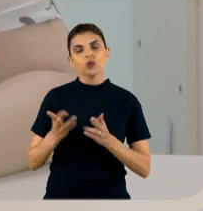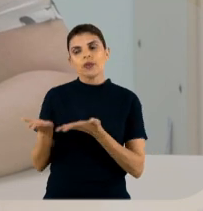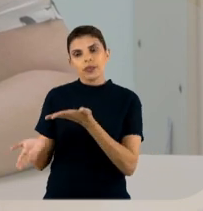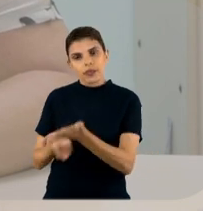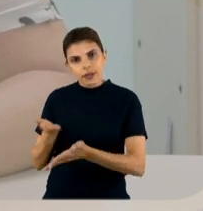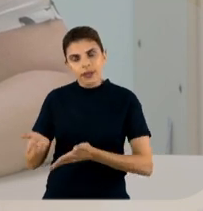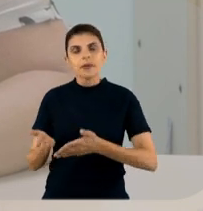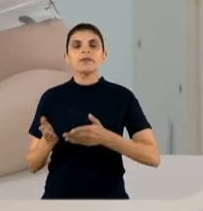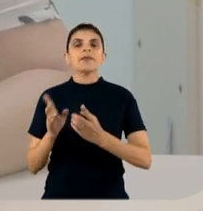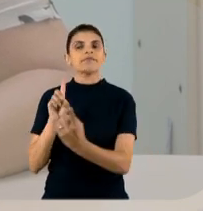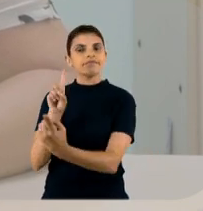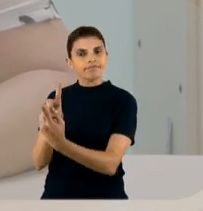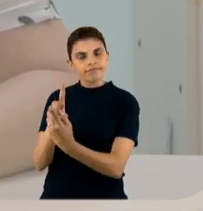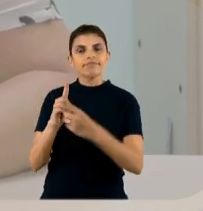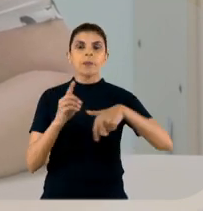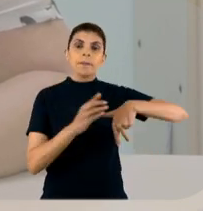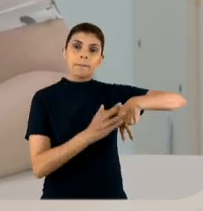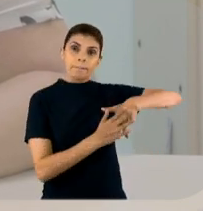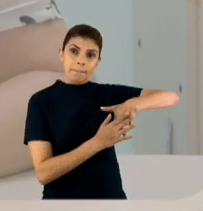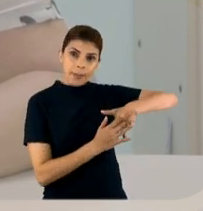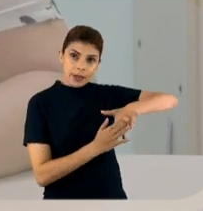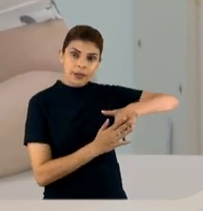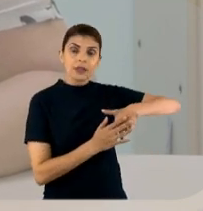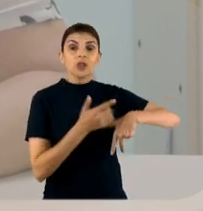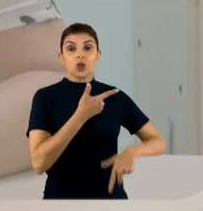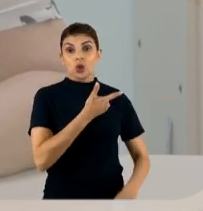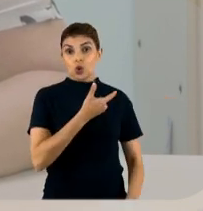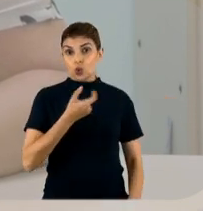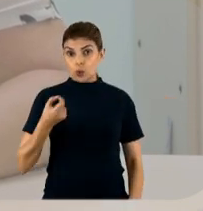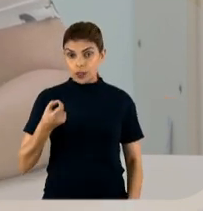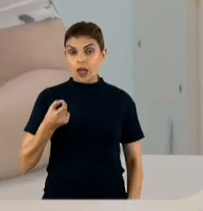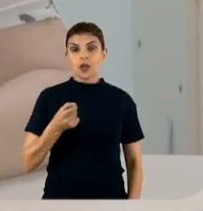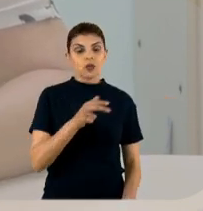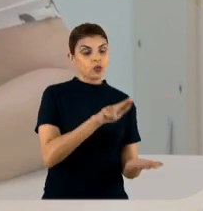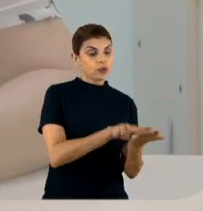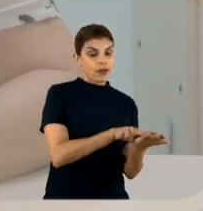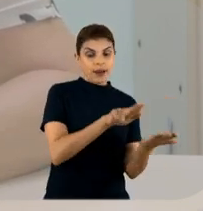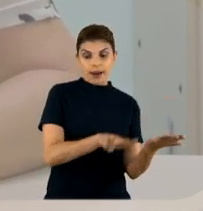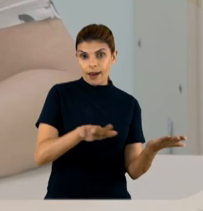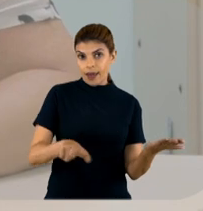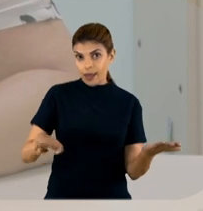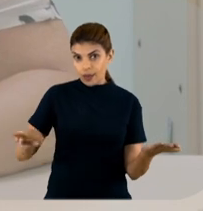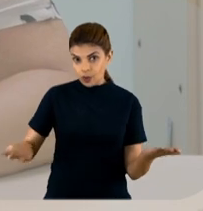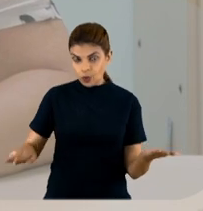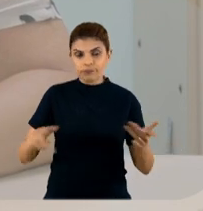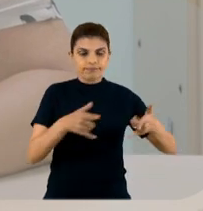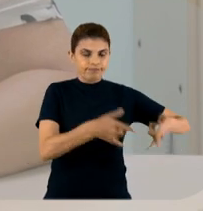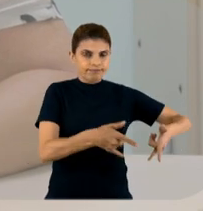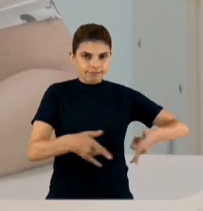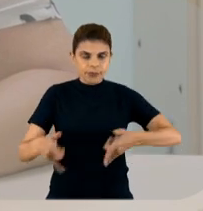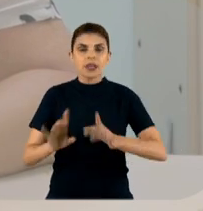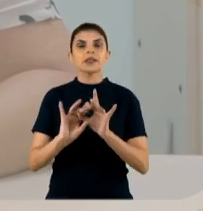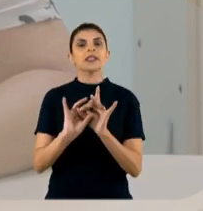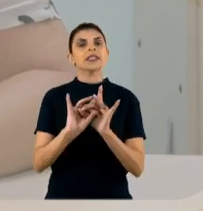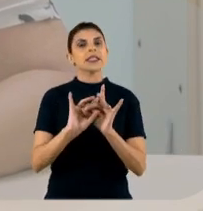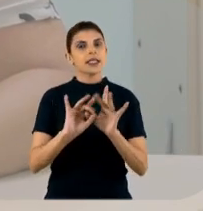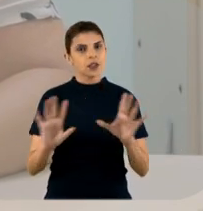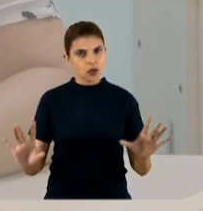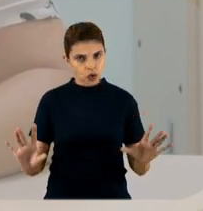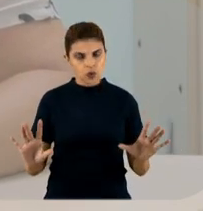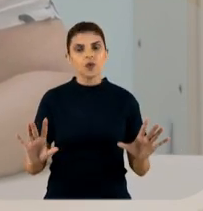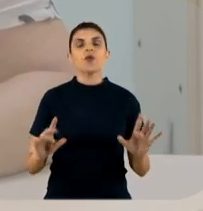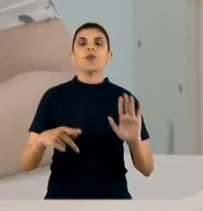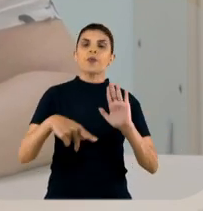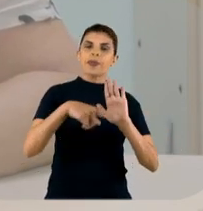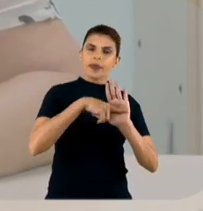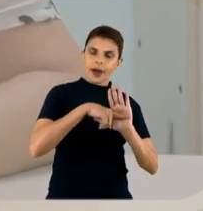gente poder continuar o atendimento de pacientes e são eh 200 leitos que a gente vai disponibilizar